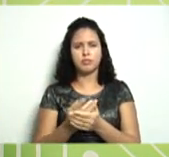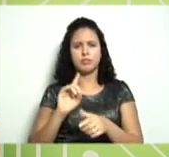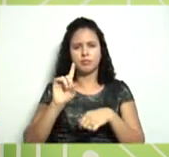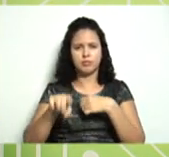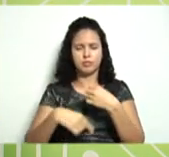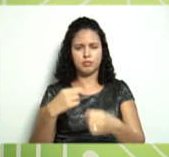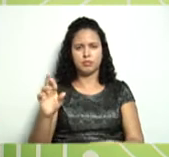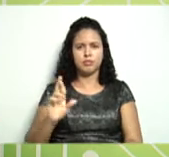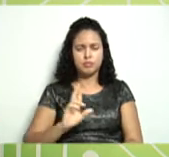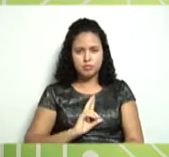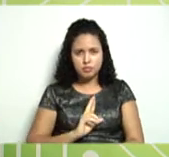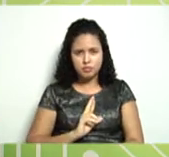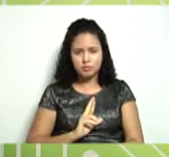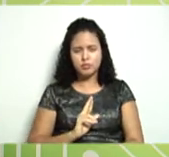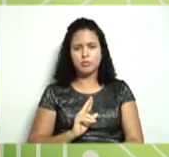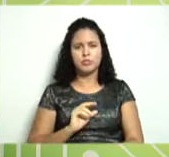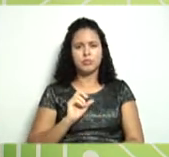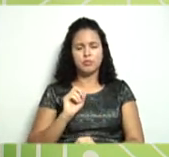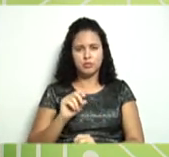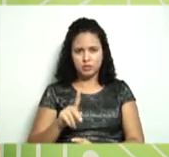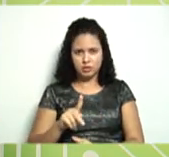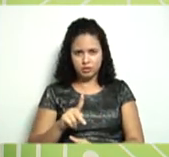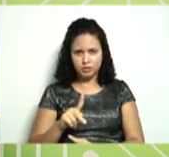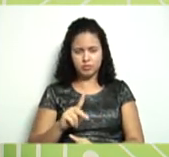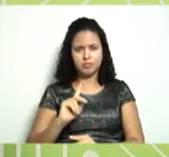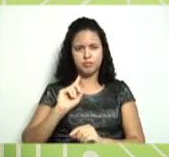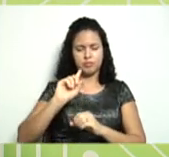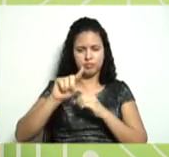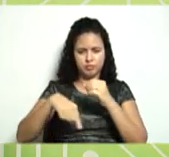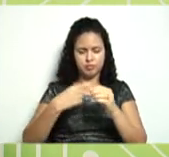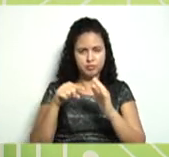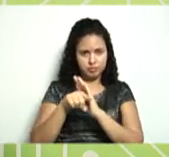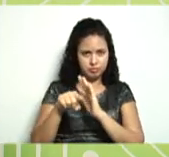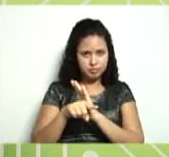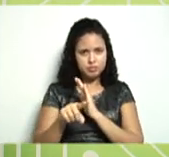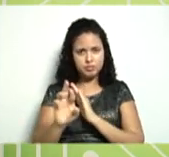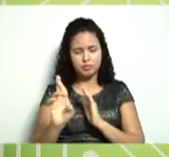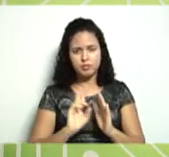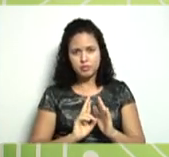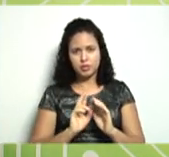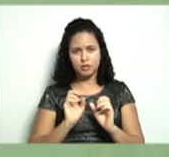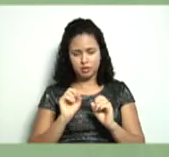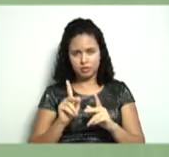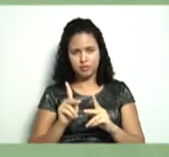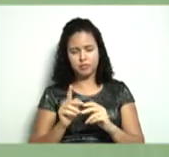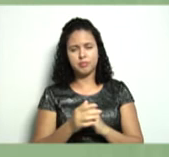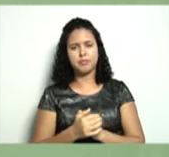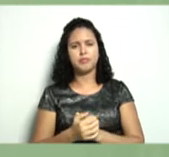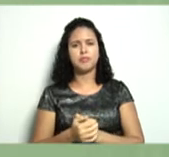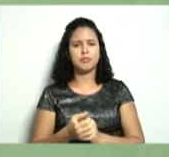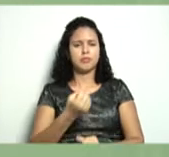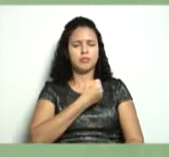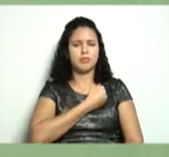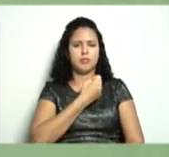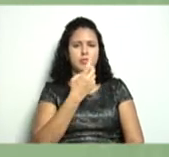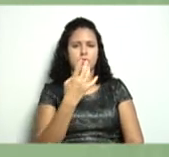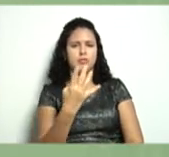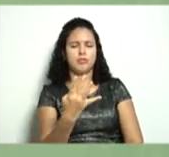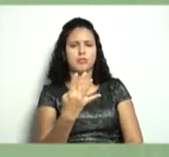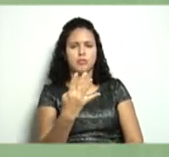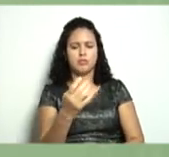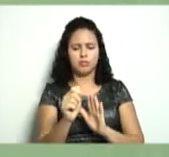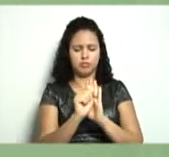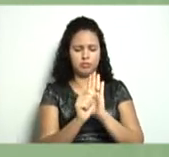estar mandando agora respostas das nossas próximas questões. Vamos à próxima, então? A número 4. O